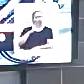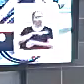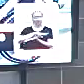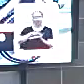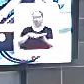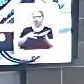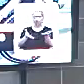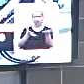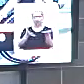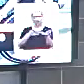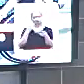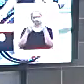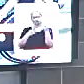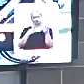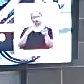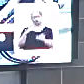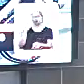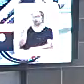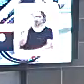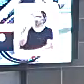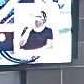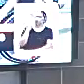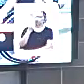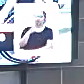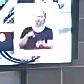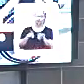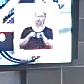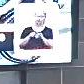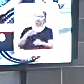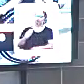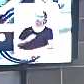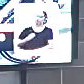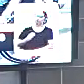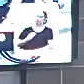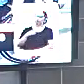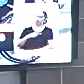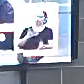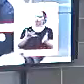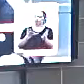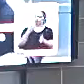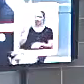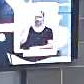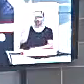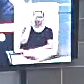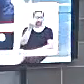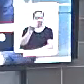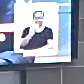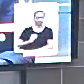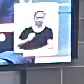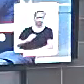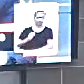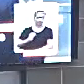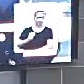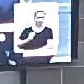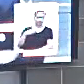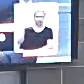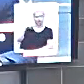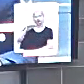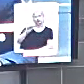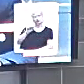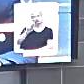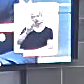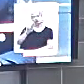Mauro Tramonte nos brinda aqui com a sua presença quero agradecer a presença do deputado Mauro Tramonte que também